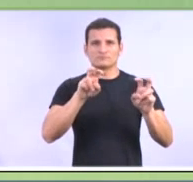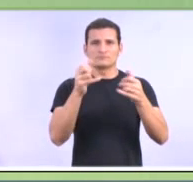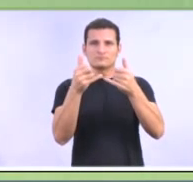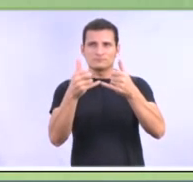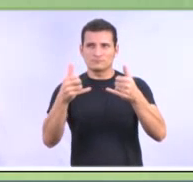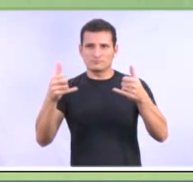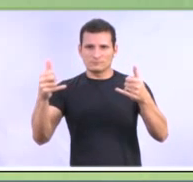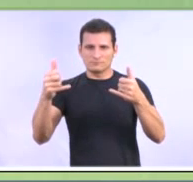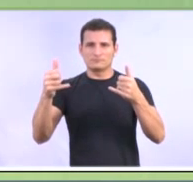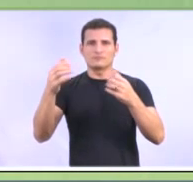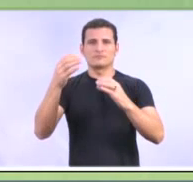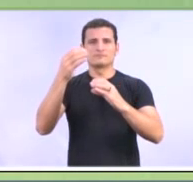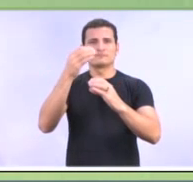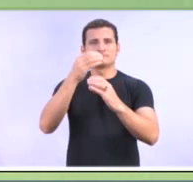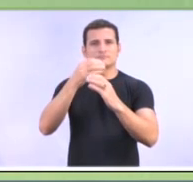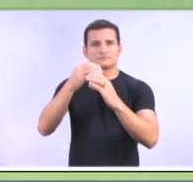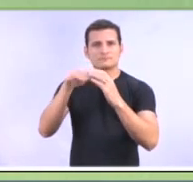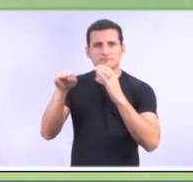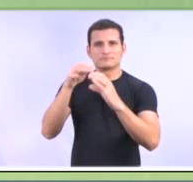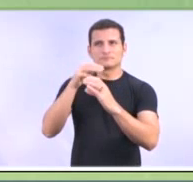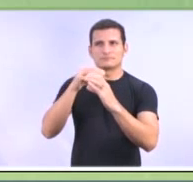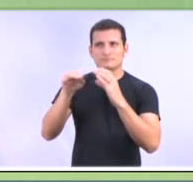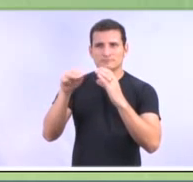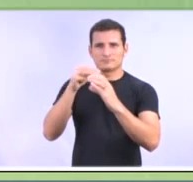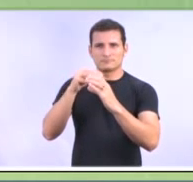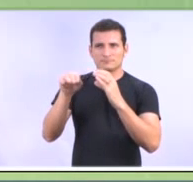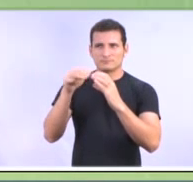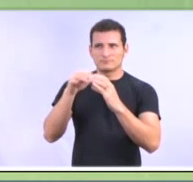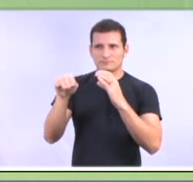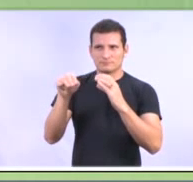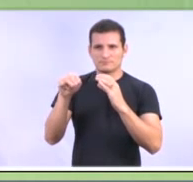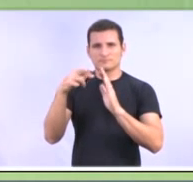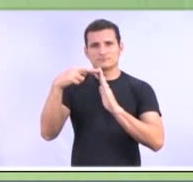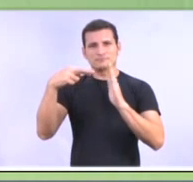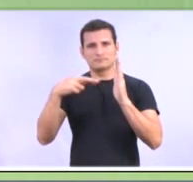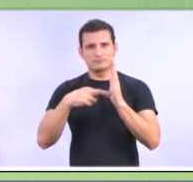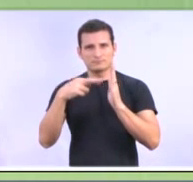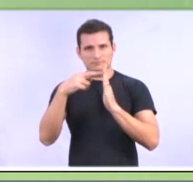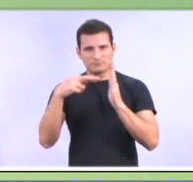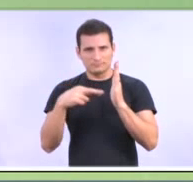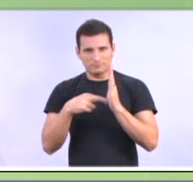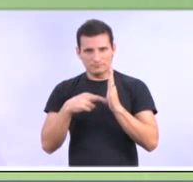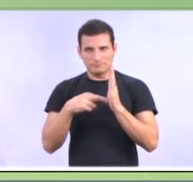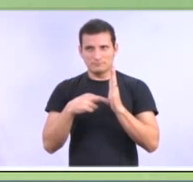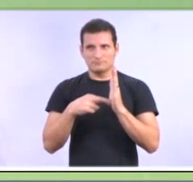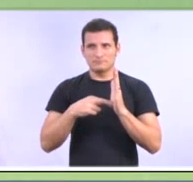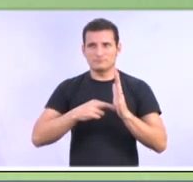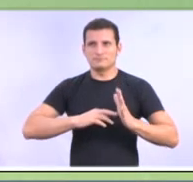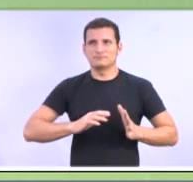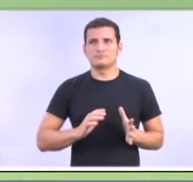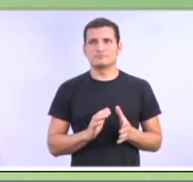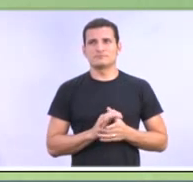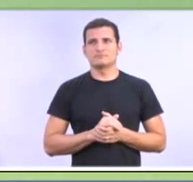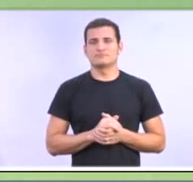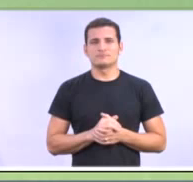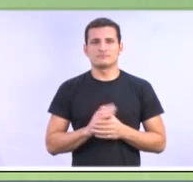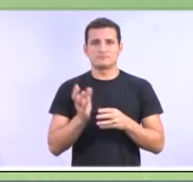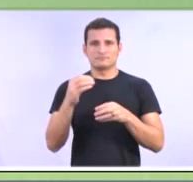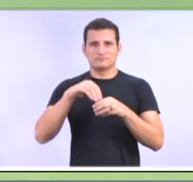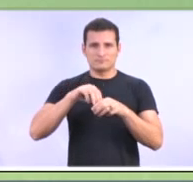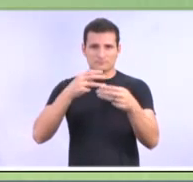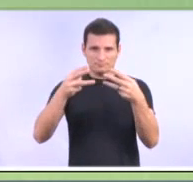os protocolos, né, as regras, o acordo, o padrão, tudo isso funcionando em rede,